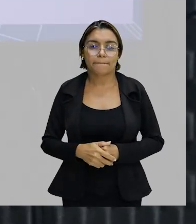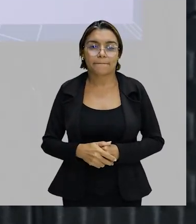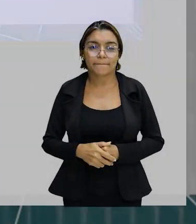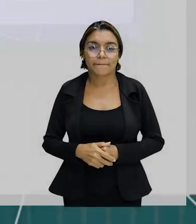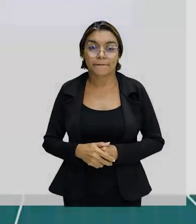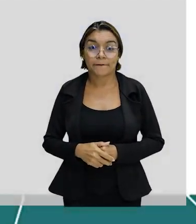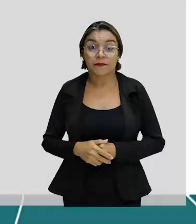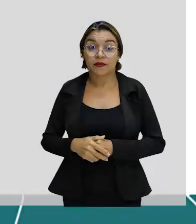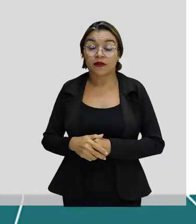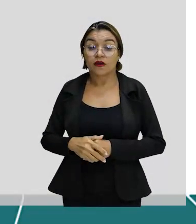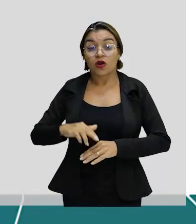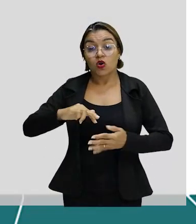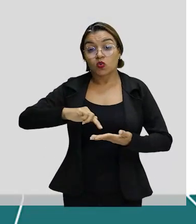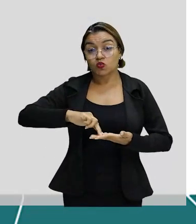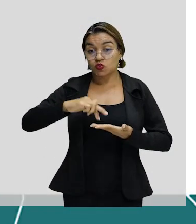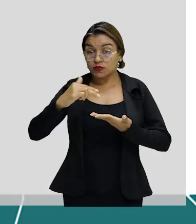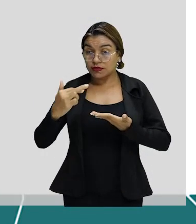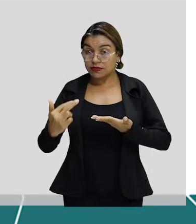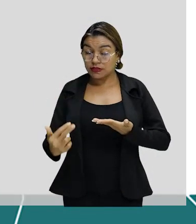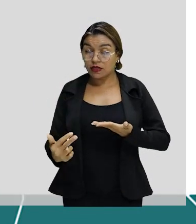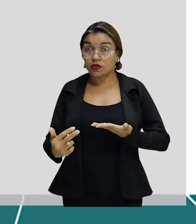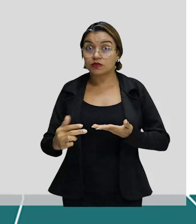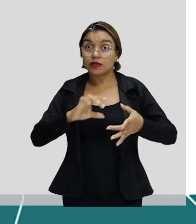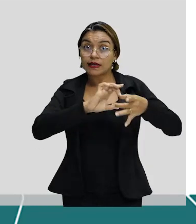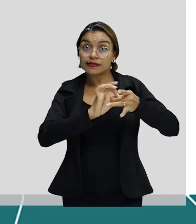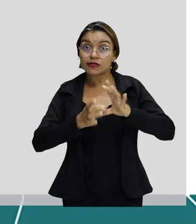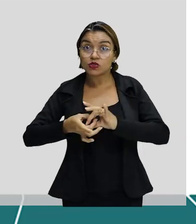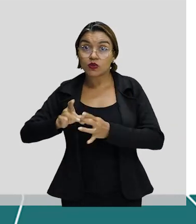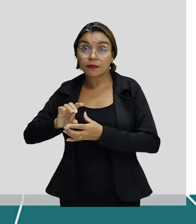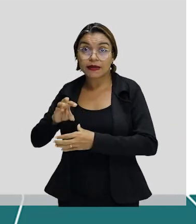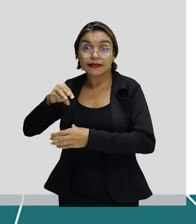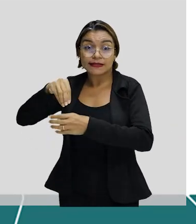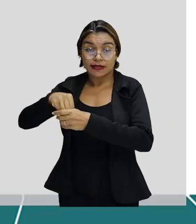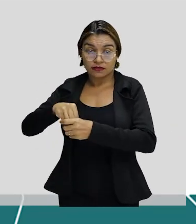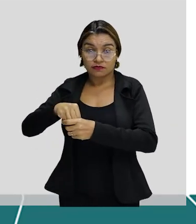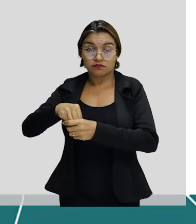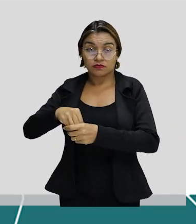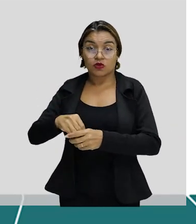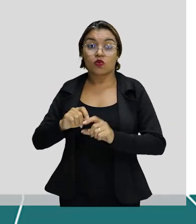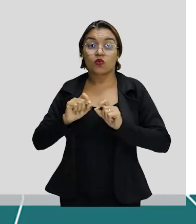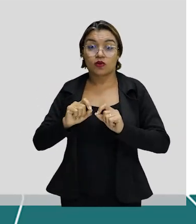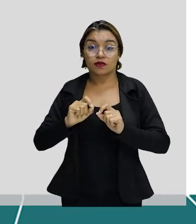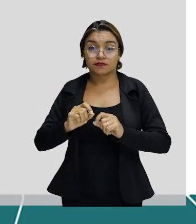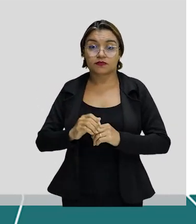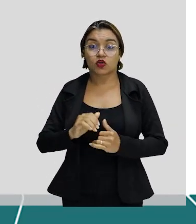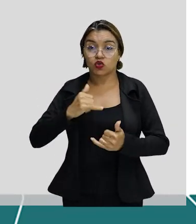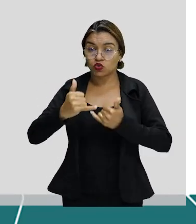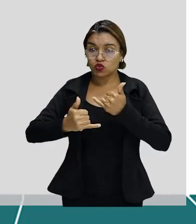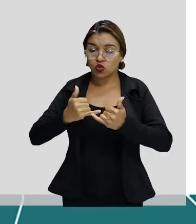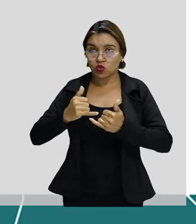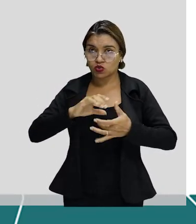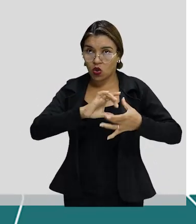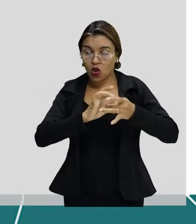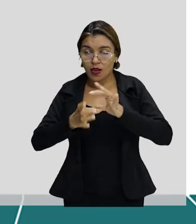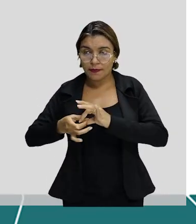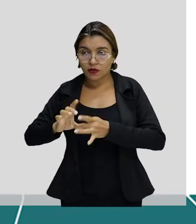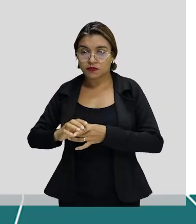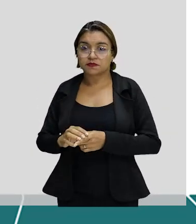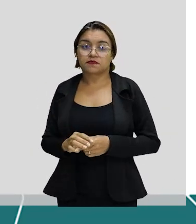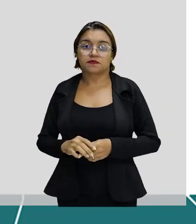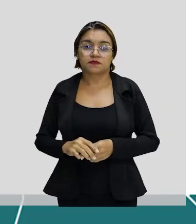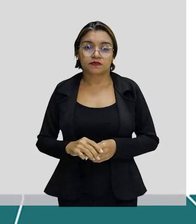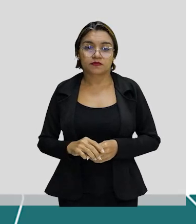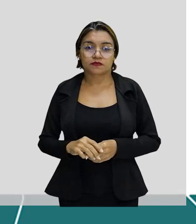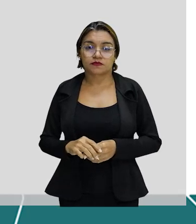os saldos ornamentais nos Jogos Olímpicos percebam que eu coloquei aí ó nos Jogos Olímpicos a inclusão dos salos